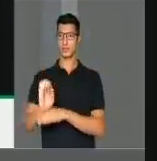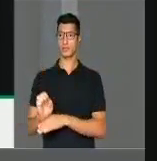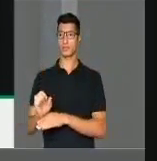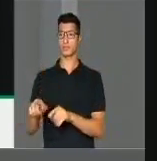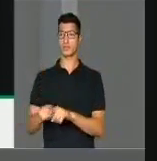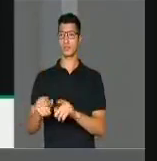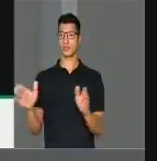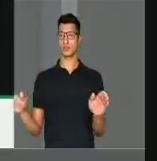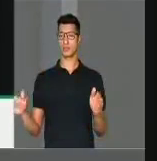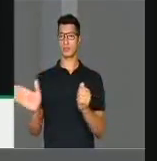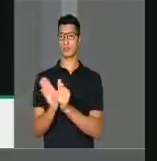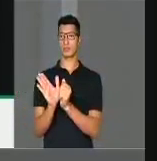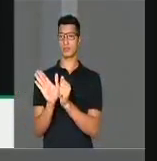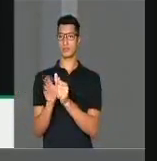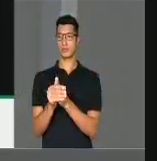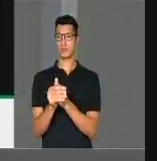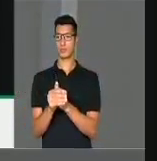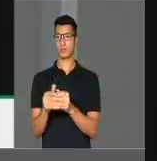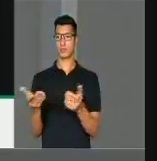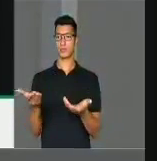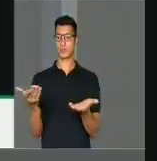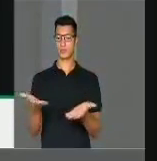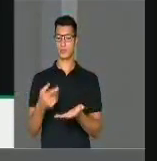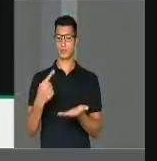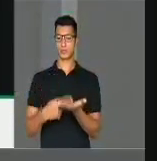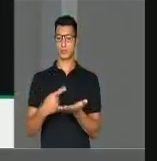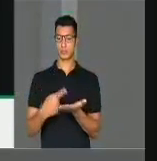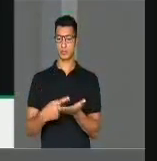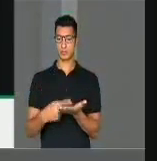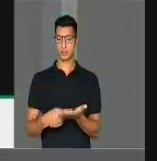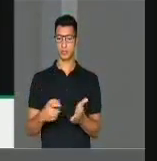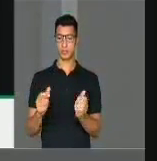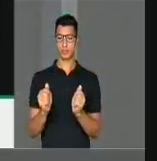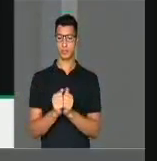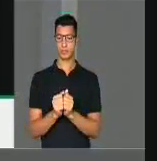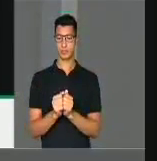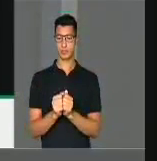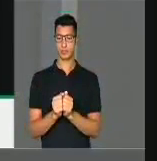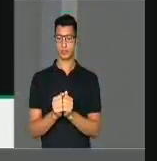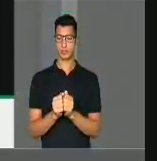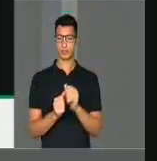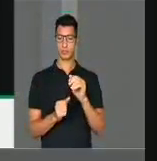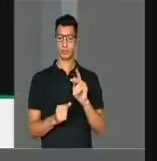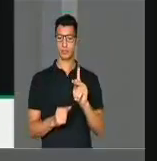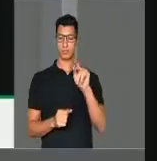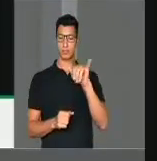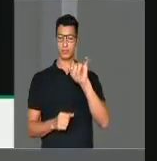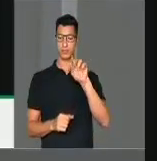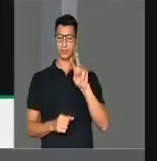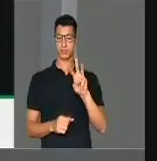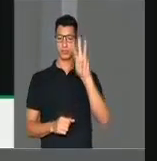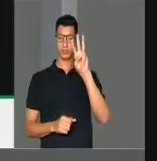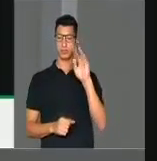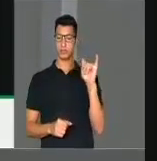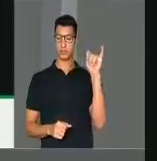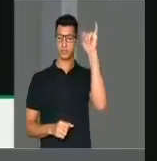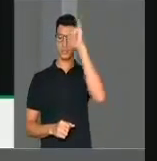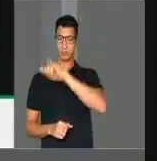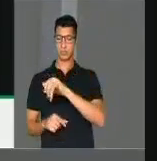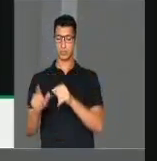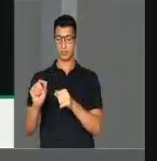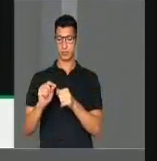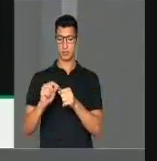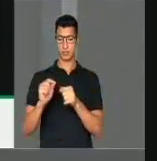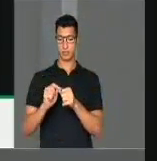do Ceará fechou já agora uma pactuação, né, com a KLW para que os aviões